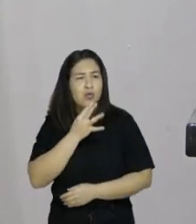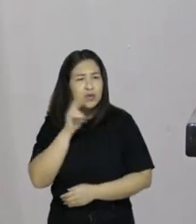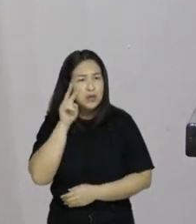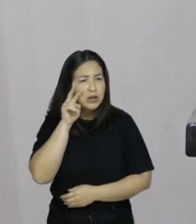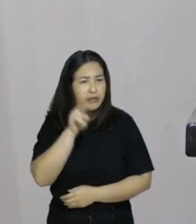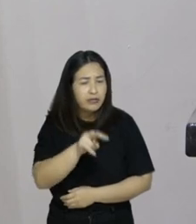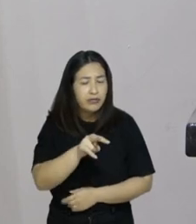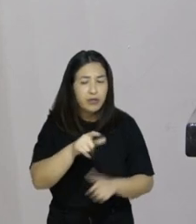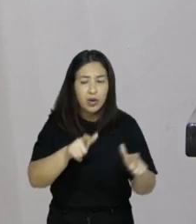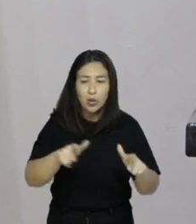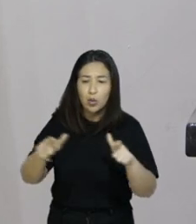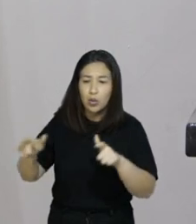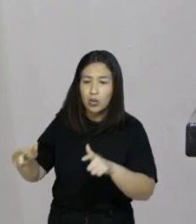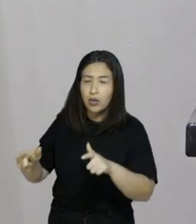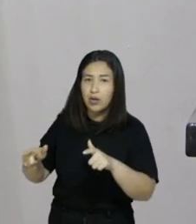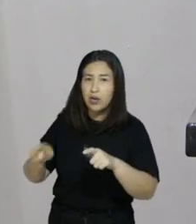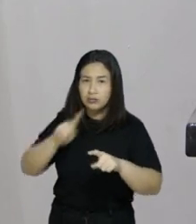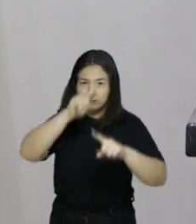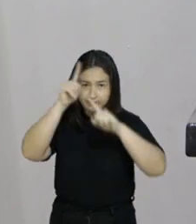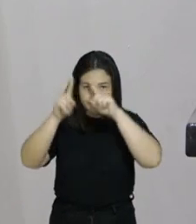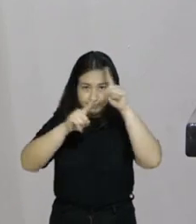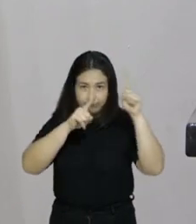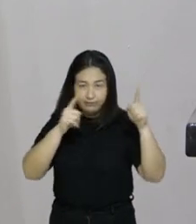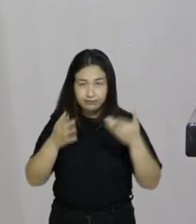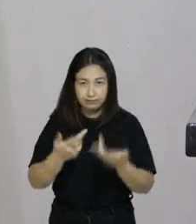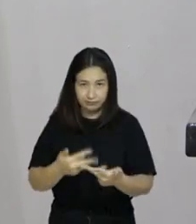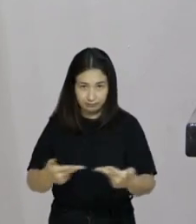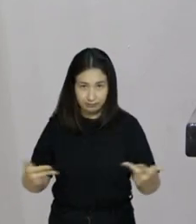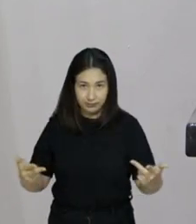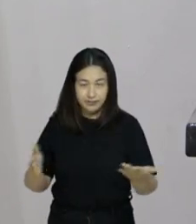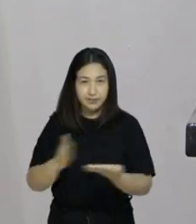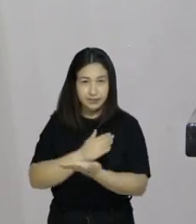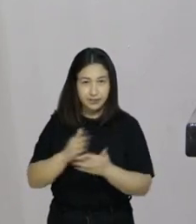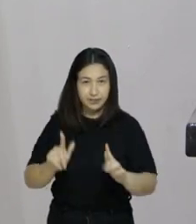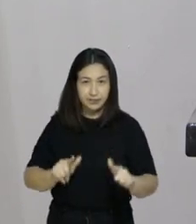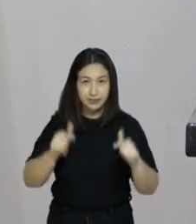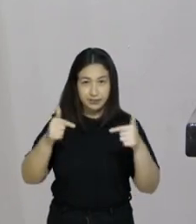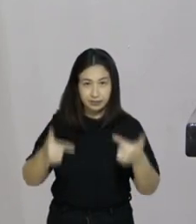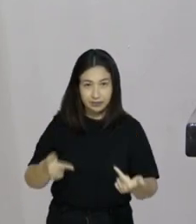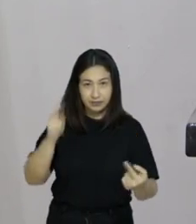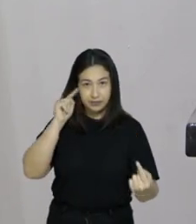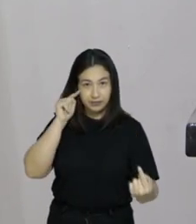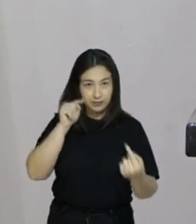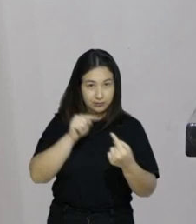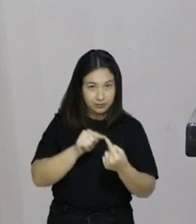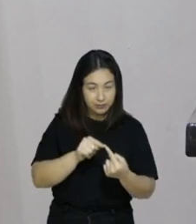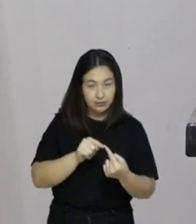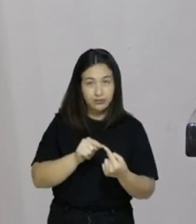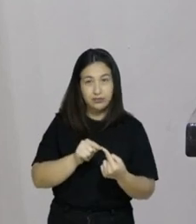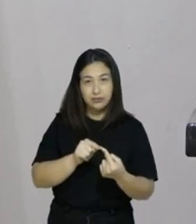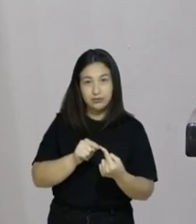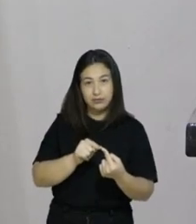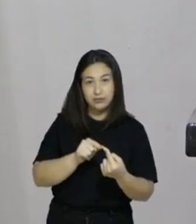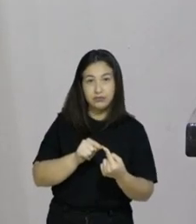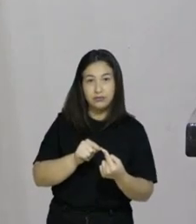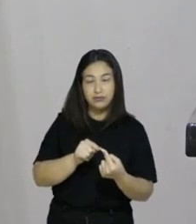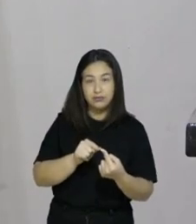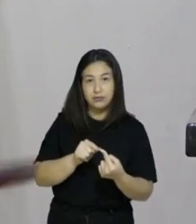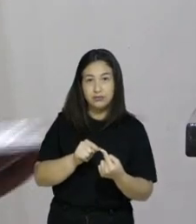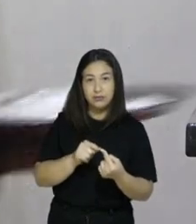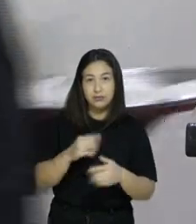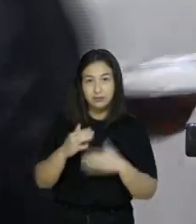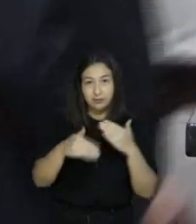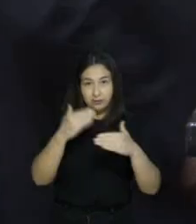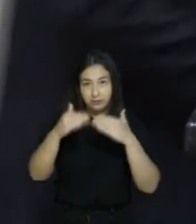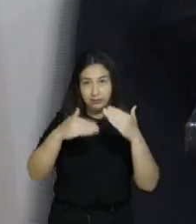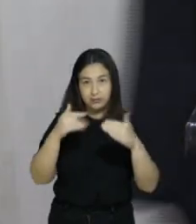de inovação do país. Trago aqui algumas das ações objetivas e concretas que já desenvolvemos